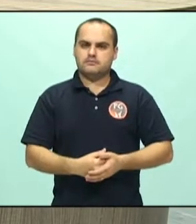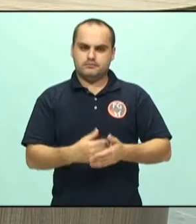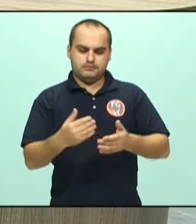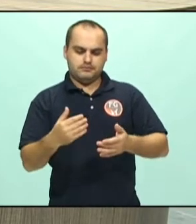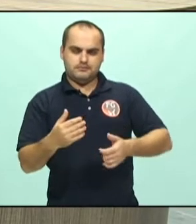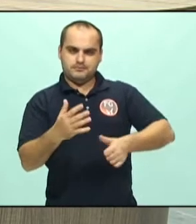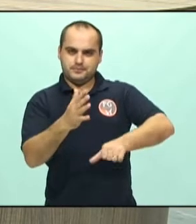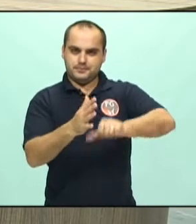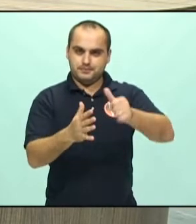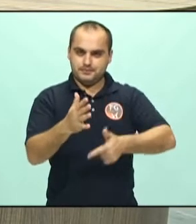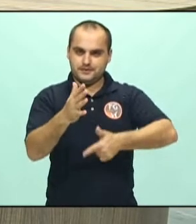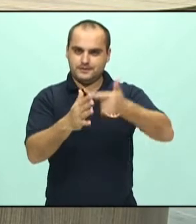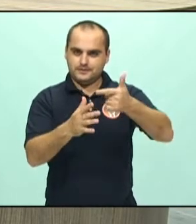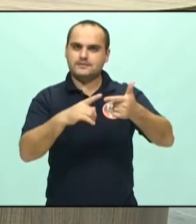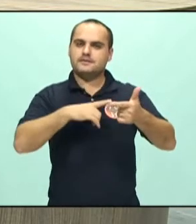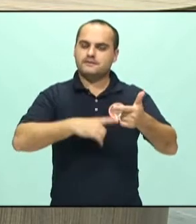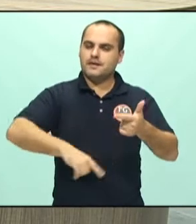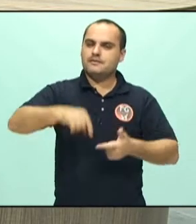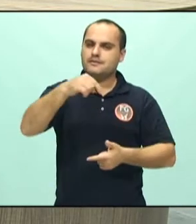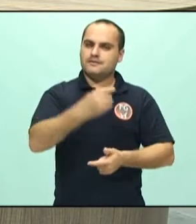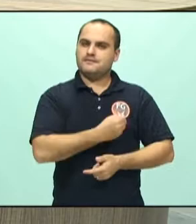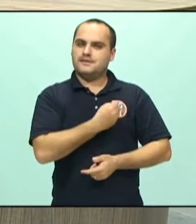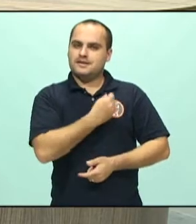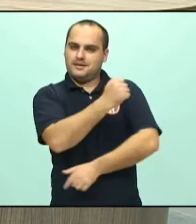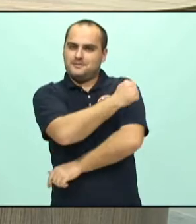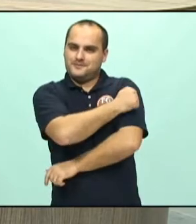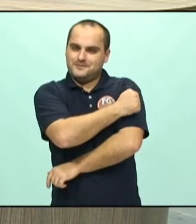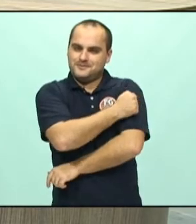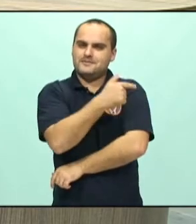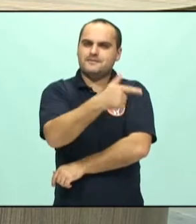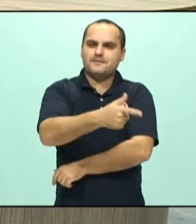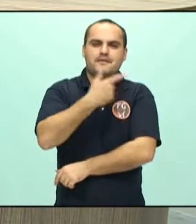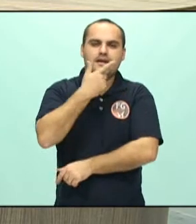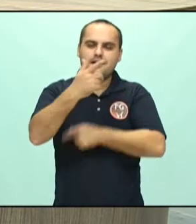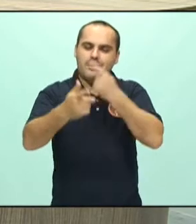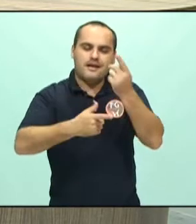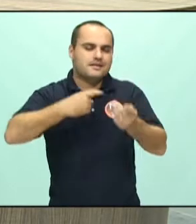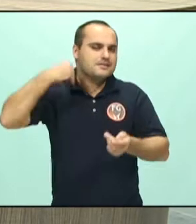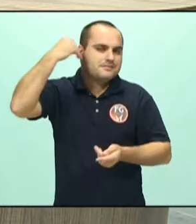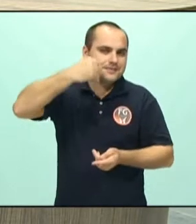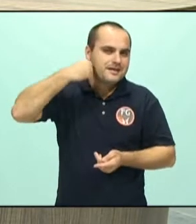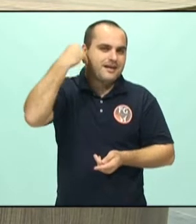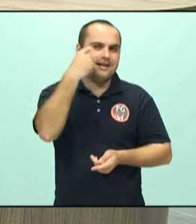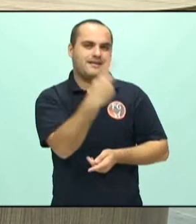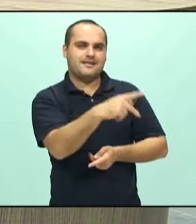aqui conosco, a Evelyn, a Mariane, contando um pouquinho da experiência delas com